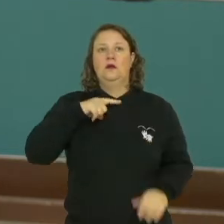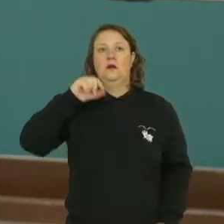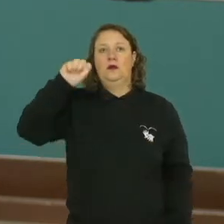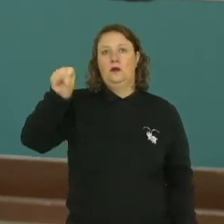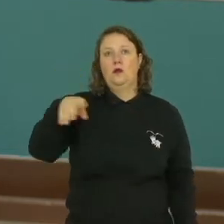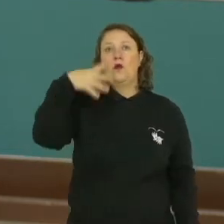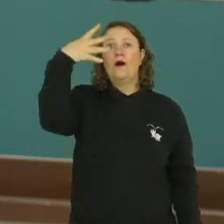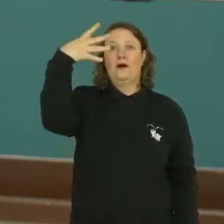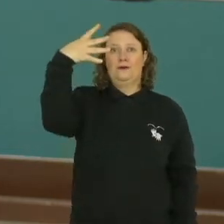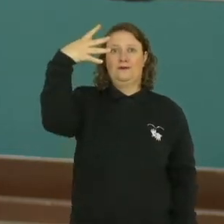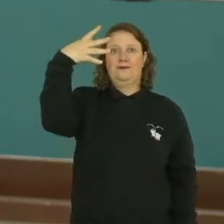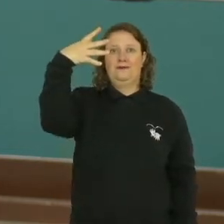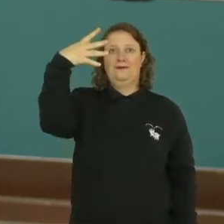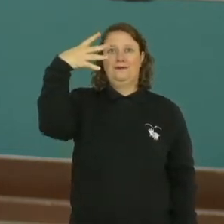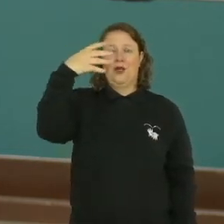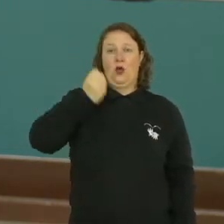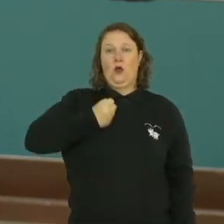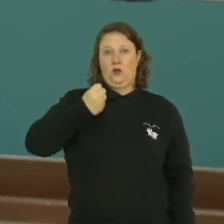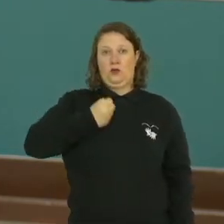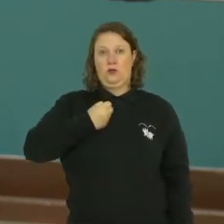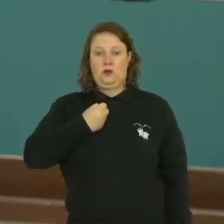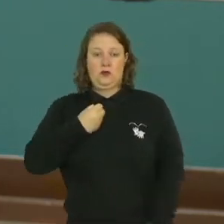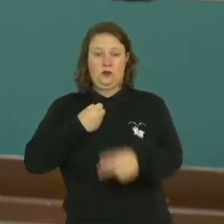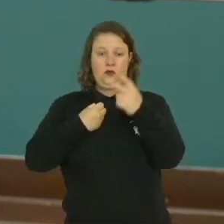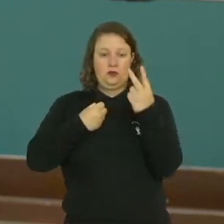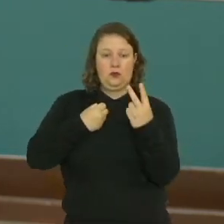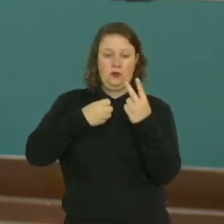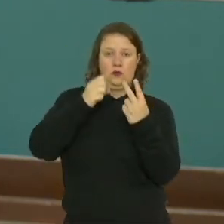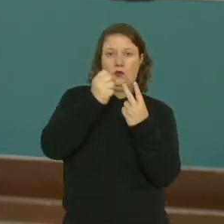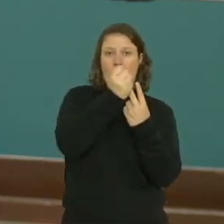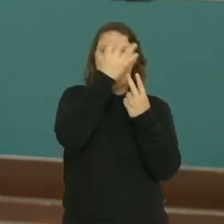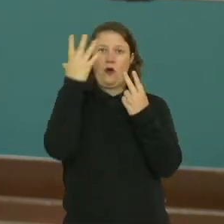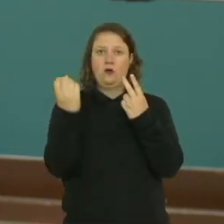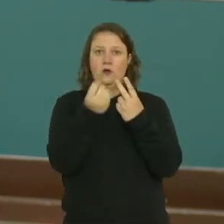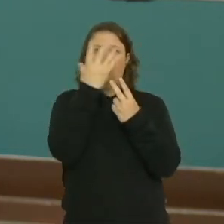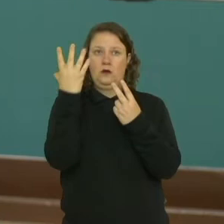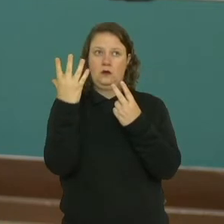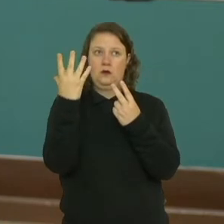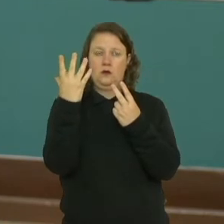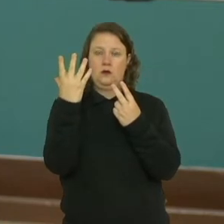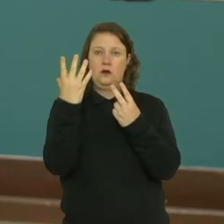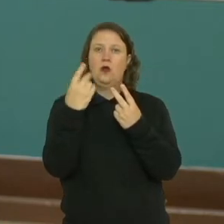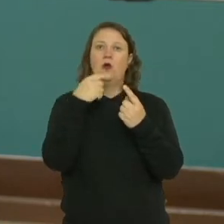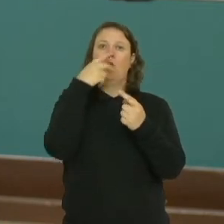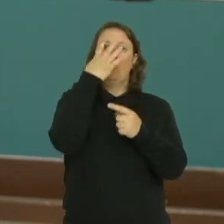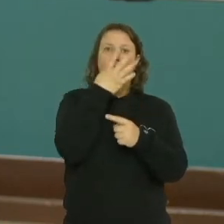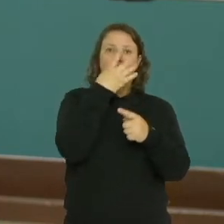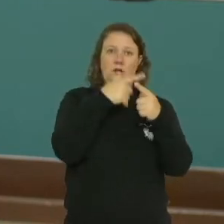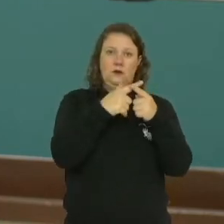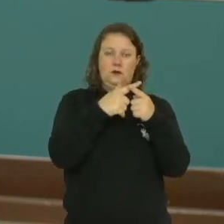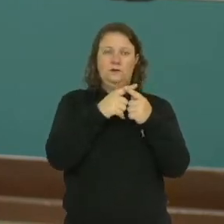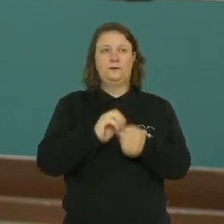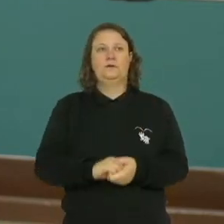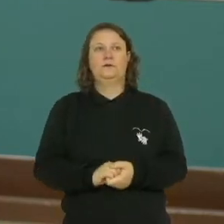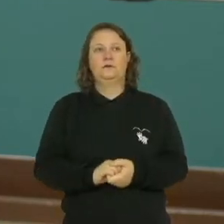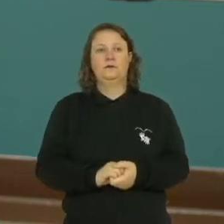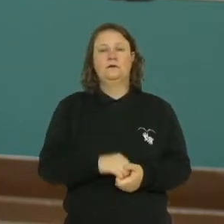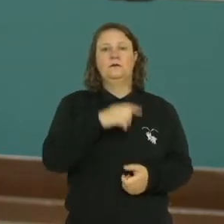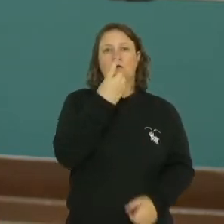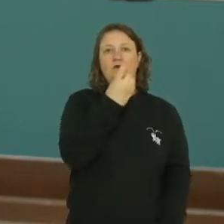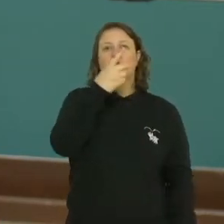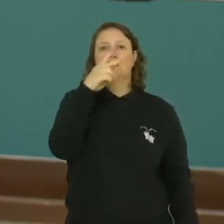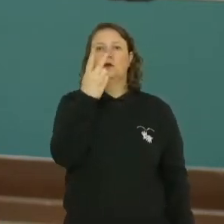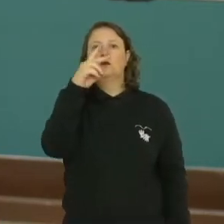aqui. Então, ele diz para nós que você tem que repetir esse número da base 4 vezes e multiplicar eles. Então, 1,